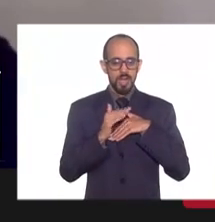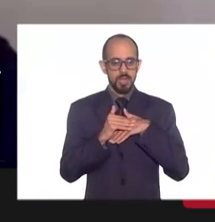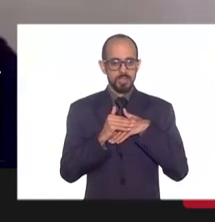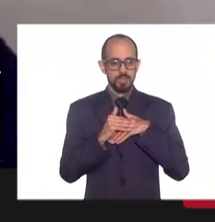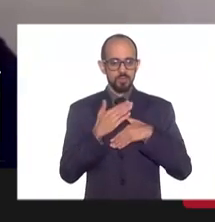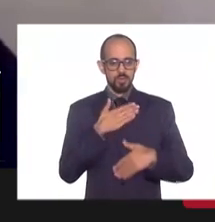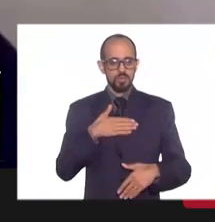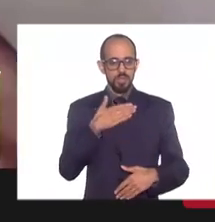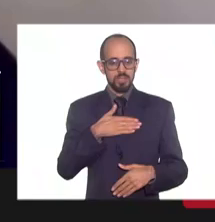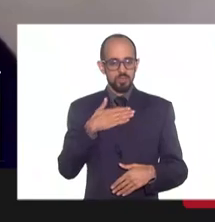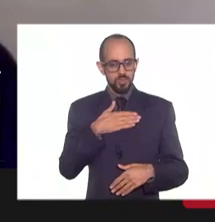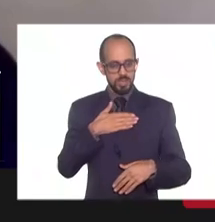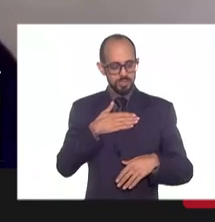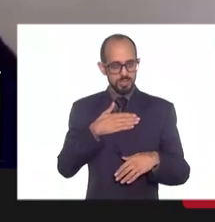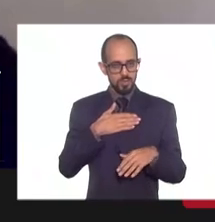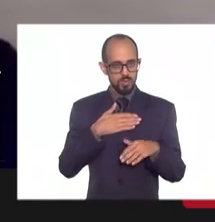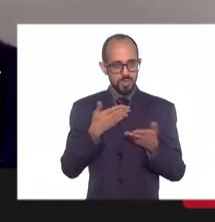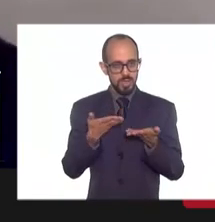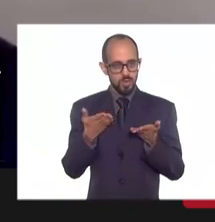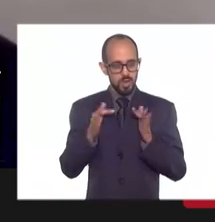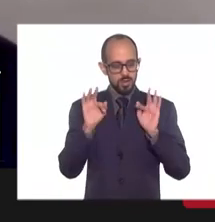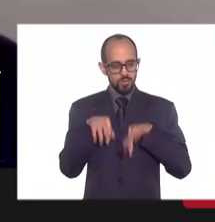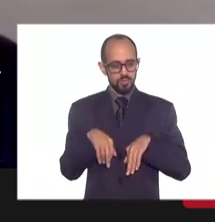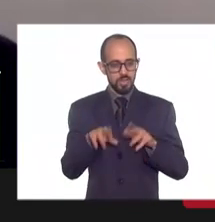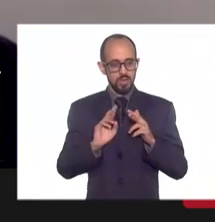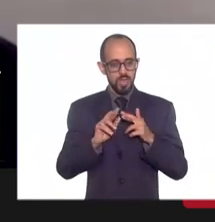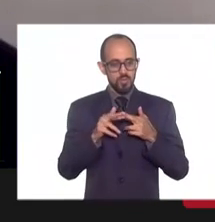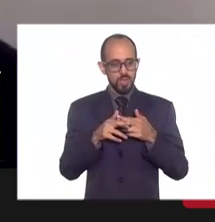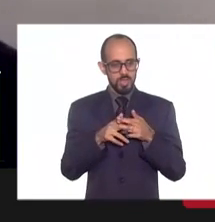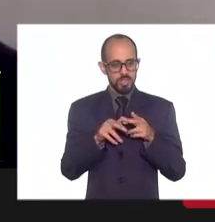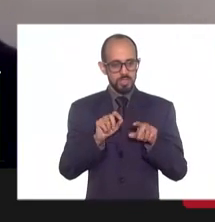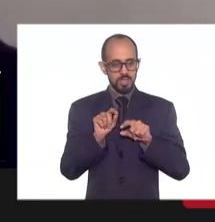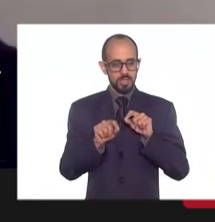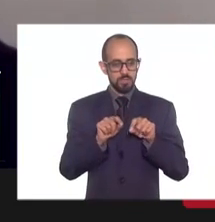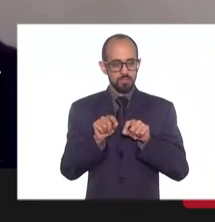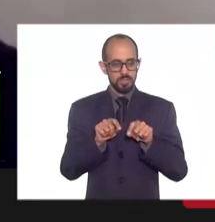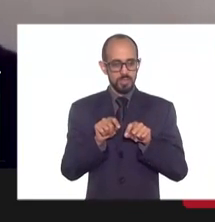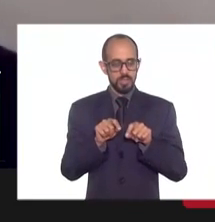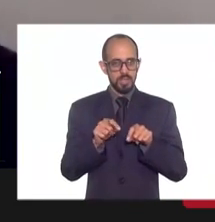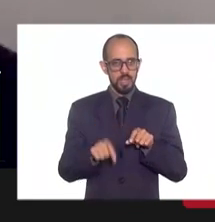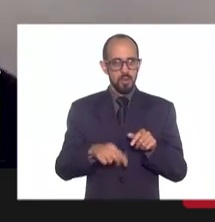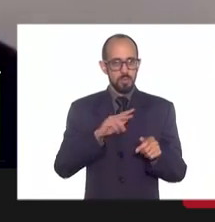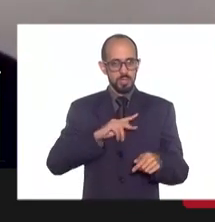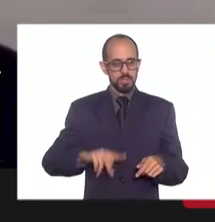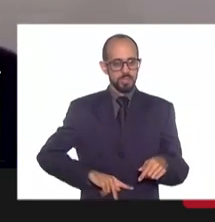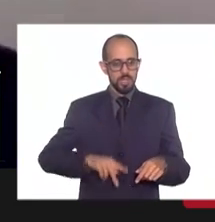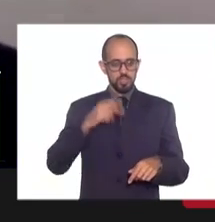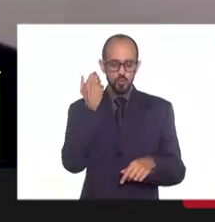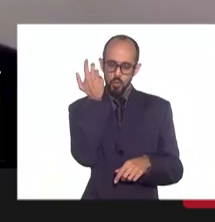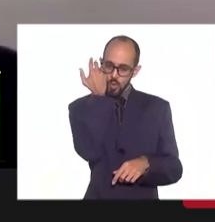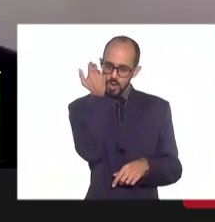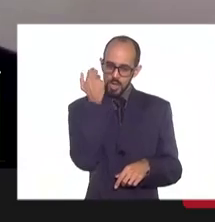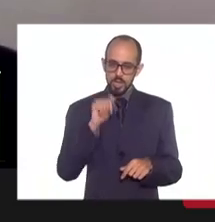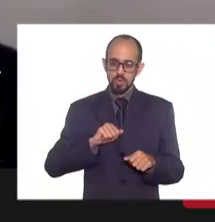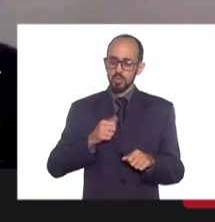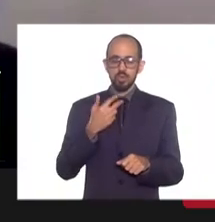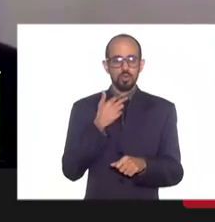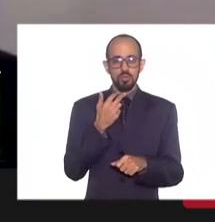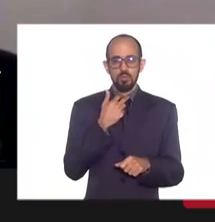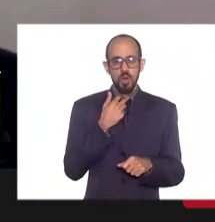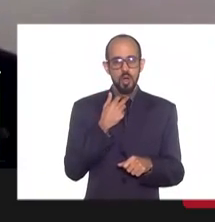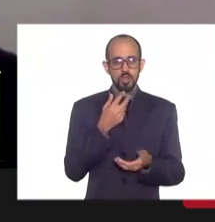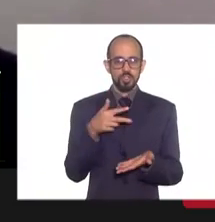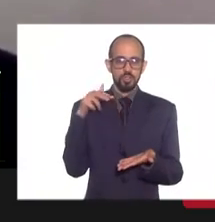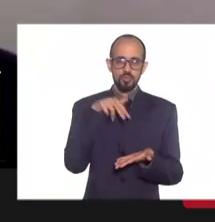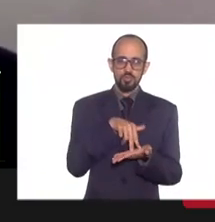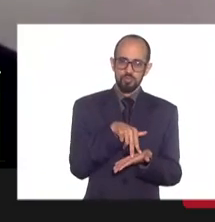satisfação e por fim faço referência ao meu querido presidente Eleomar Coelho da qual não pôde presidir